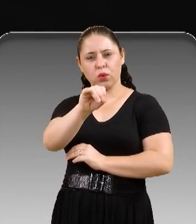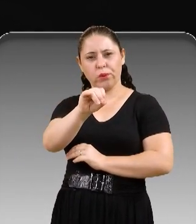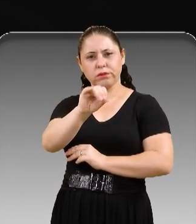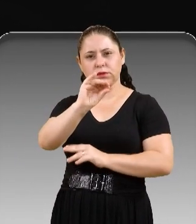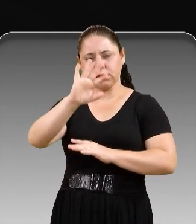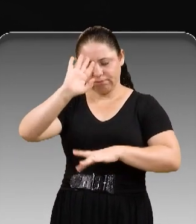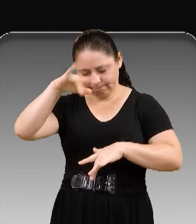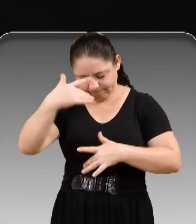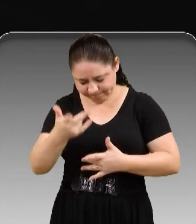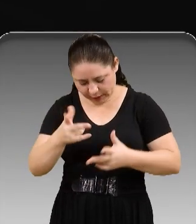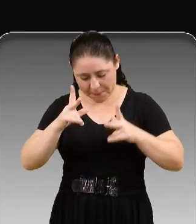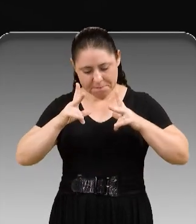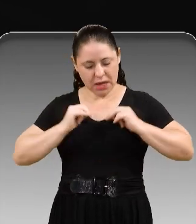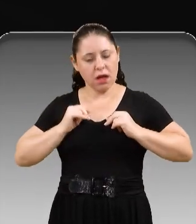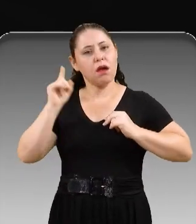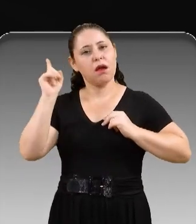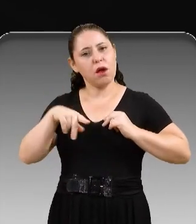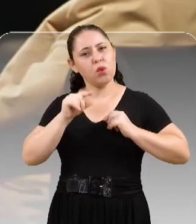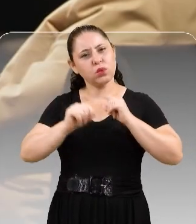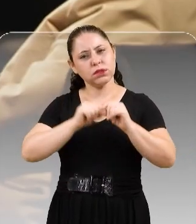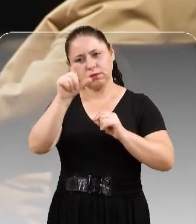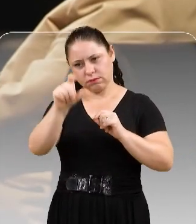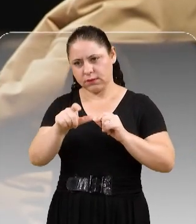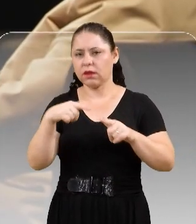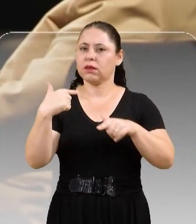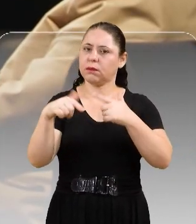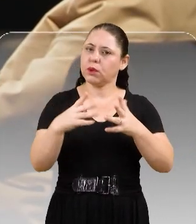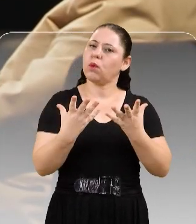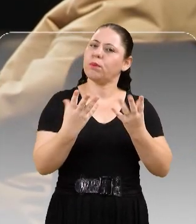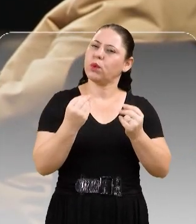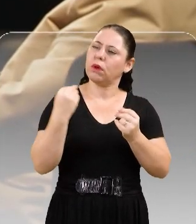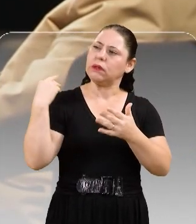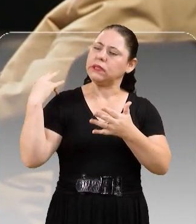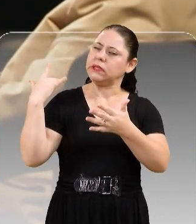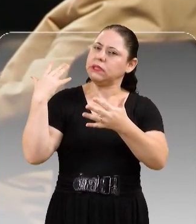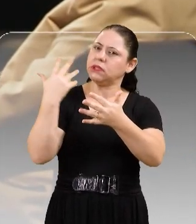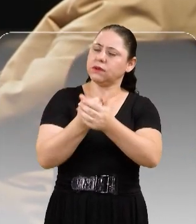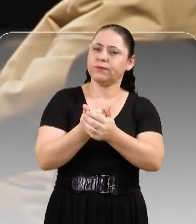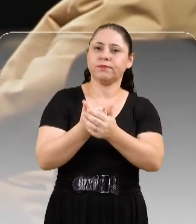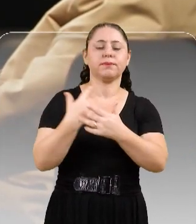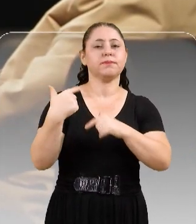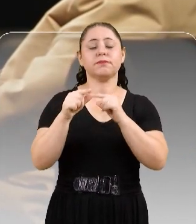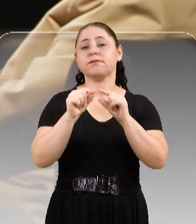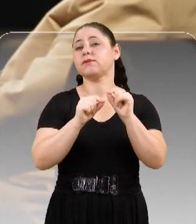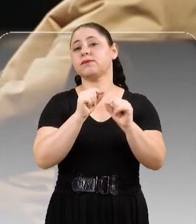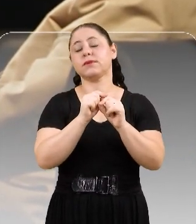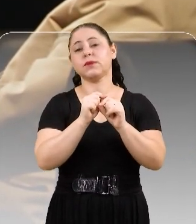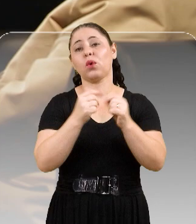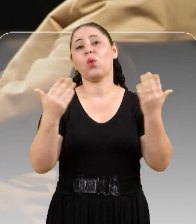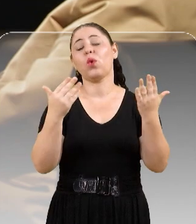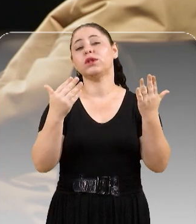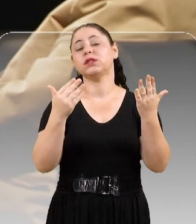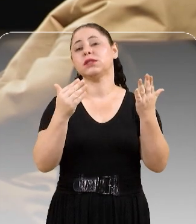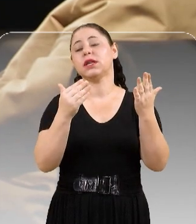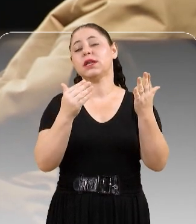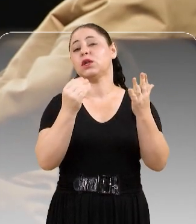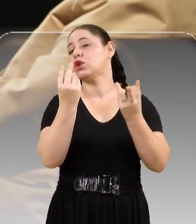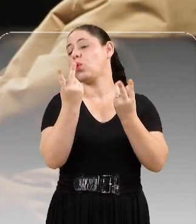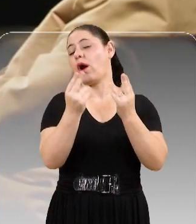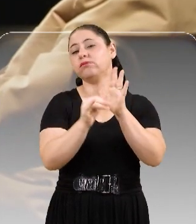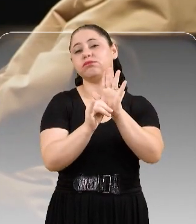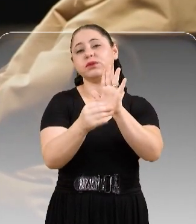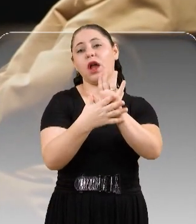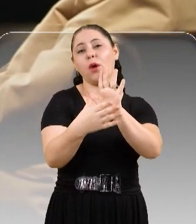acredito que o senhor trabalhou muito durante a sua vida para ser exemplar no seu trabalho. E como